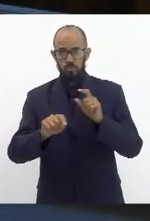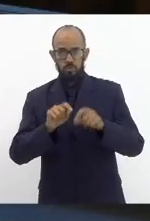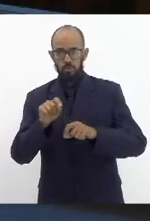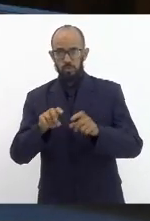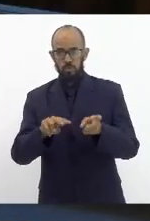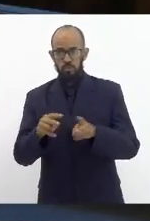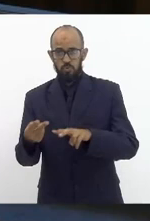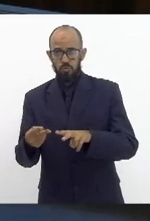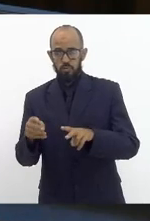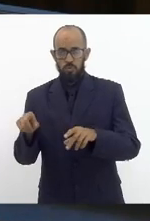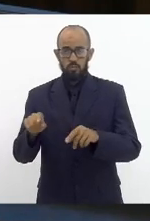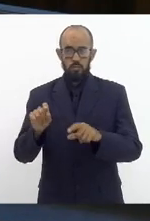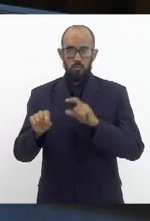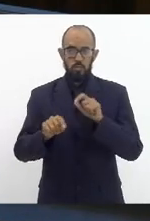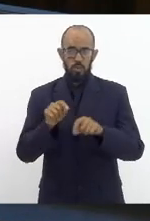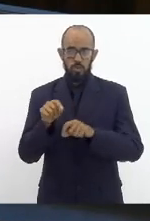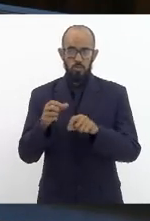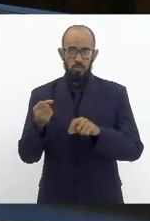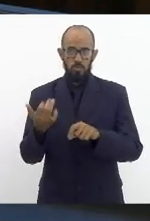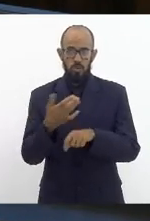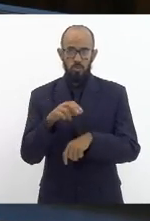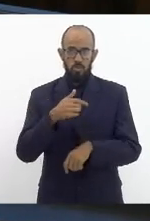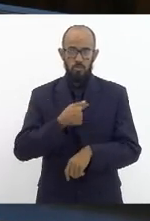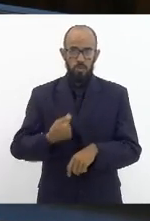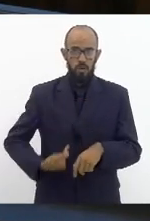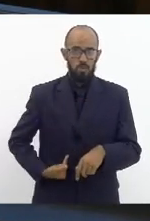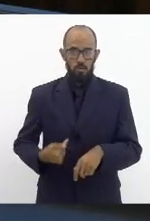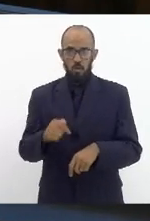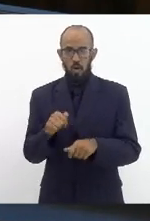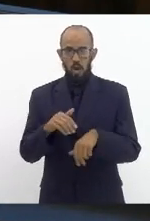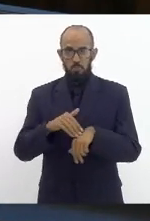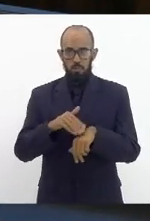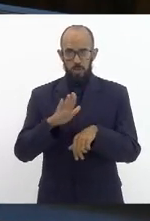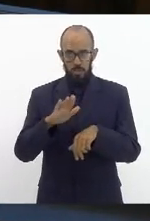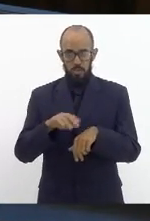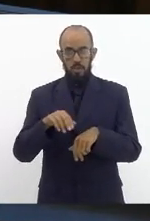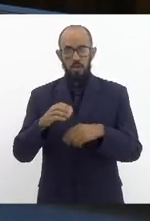sentido. Quando o governador amplia o número de